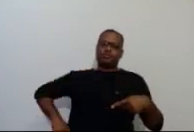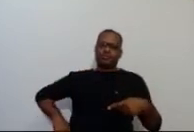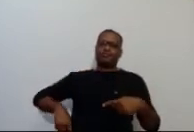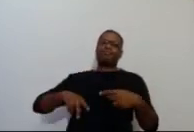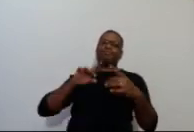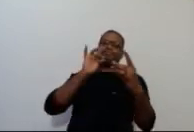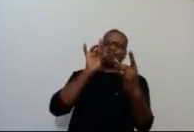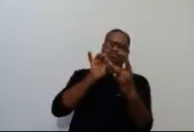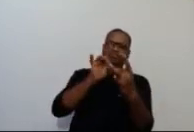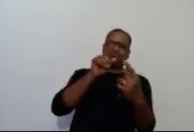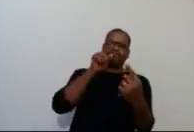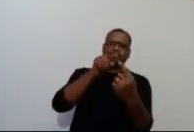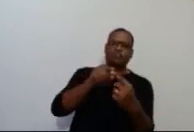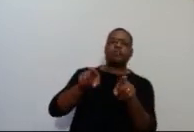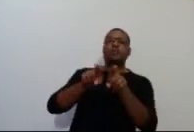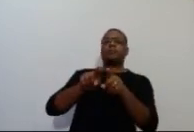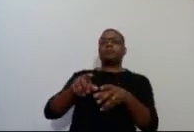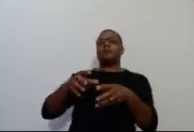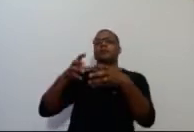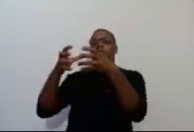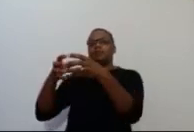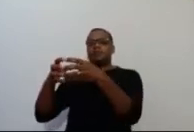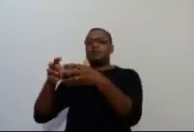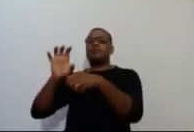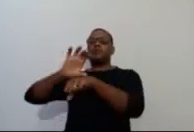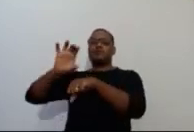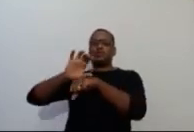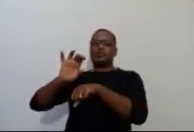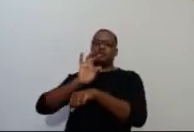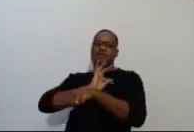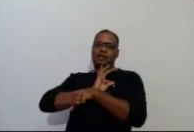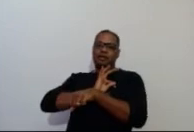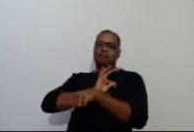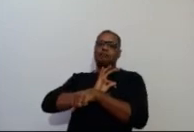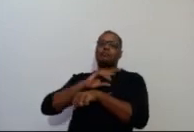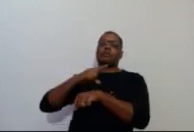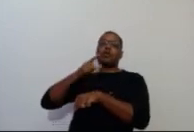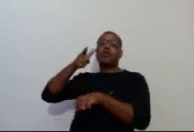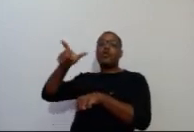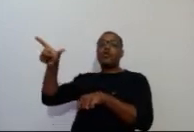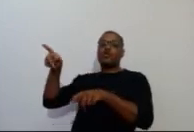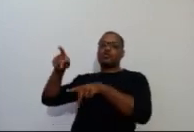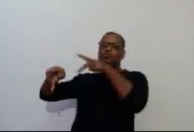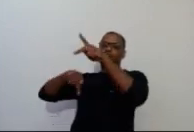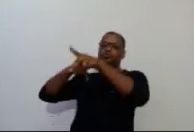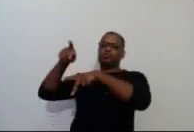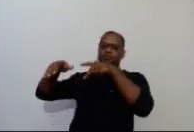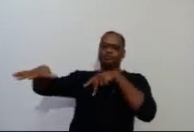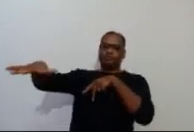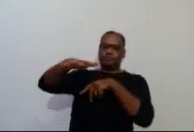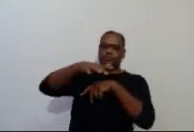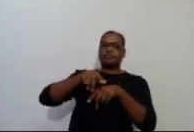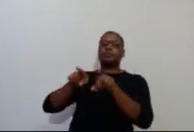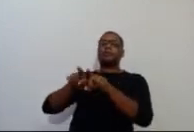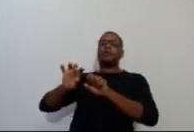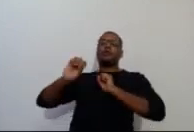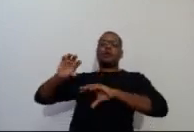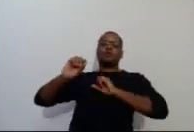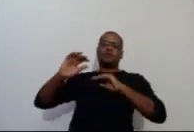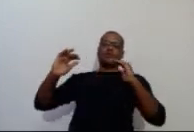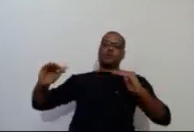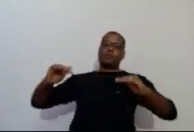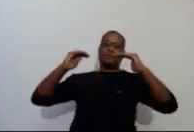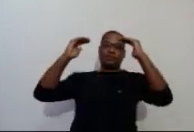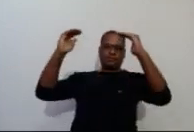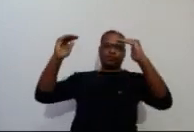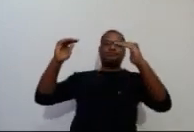curso técnico tem um outro público, uma outra finalidade. A educação superior também. nós